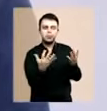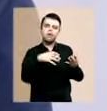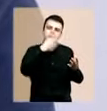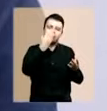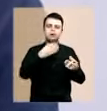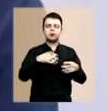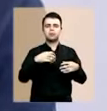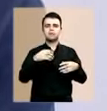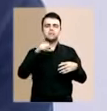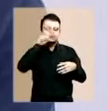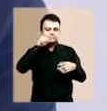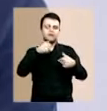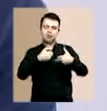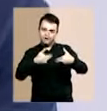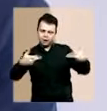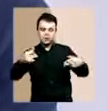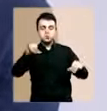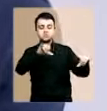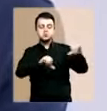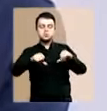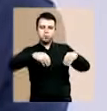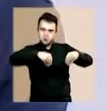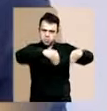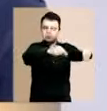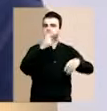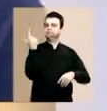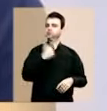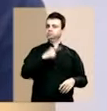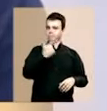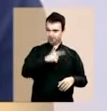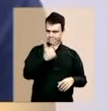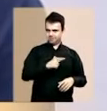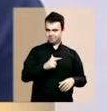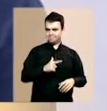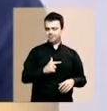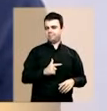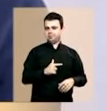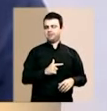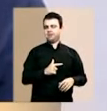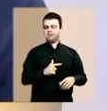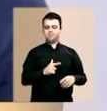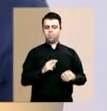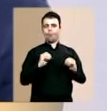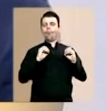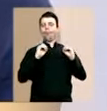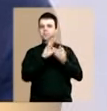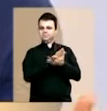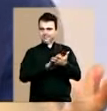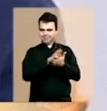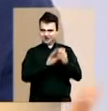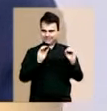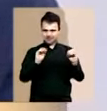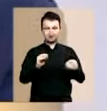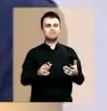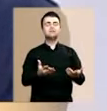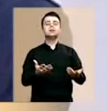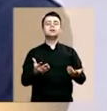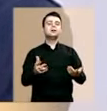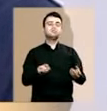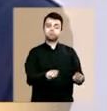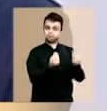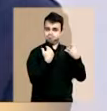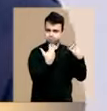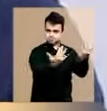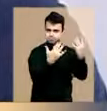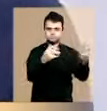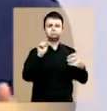usa insumos agrícolas ou agrotóxicos. A pessoa não gosta de falar, mas... Então, você tem, por exemplo, produções